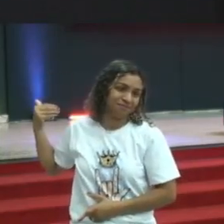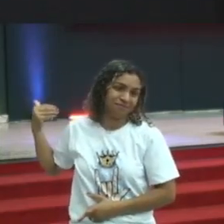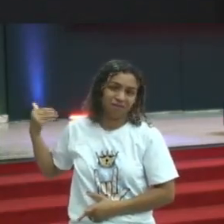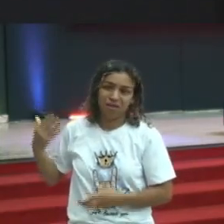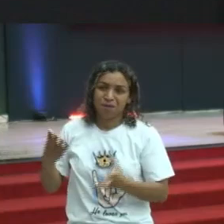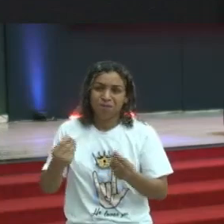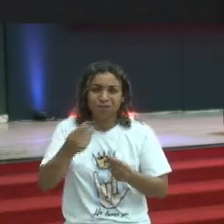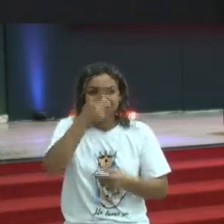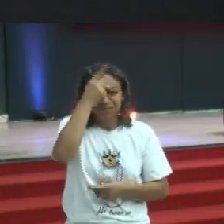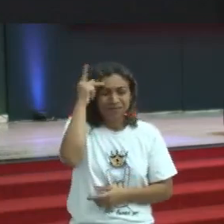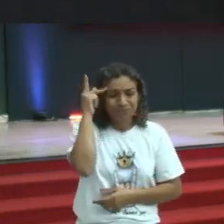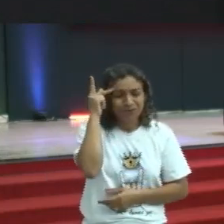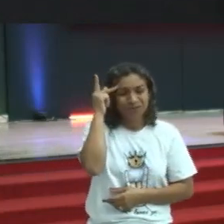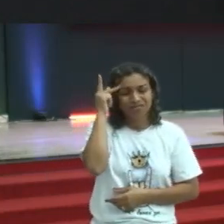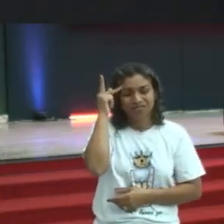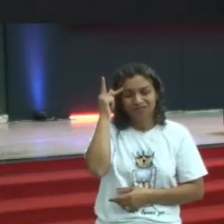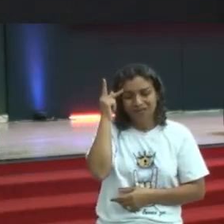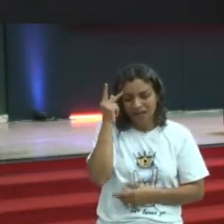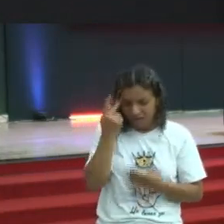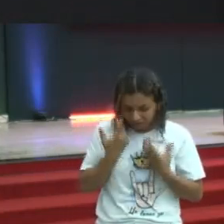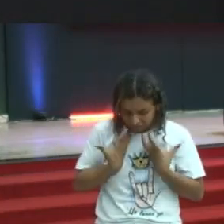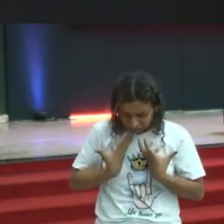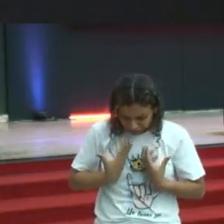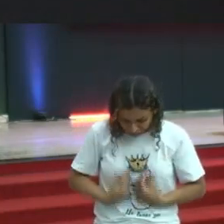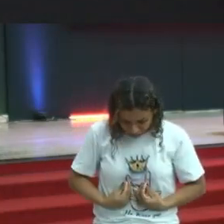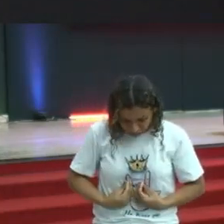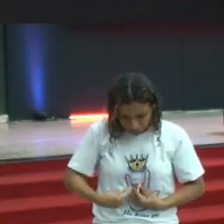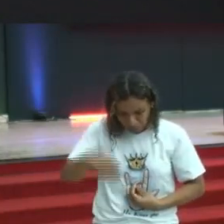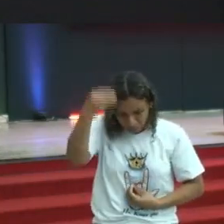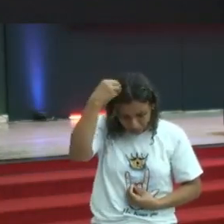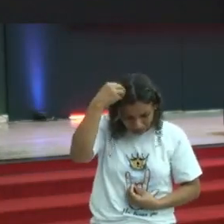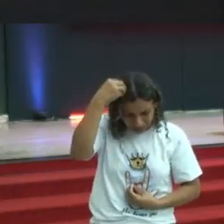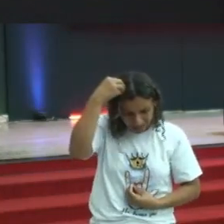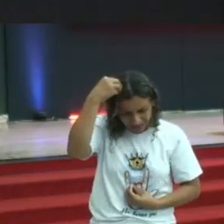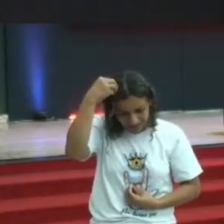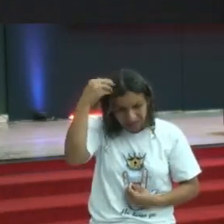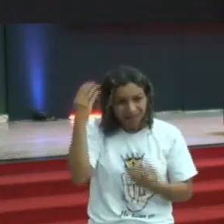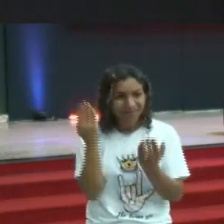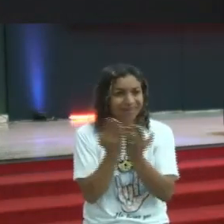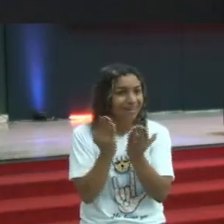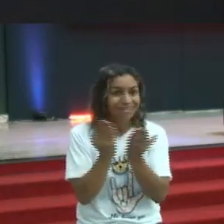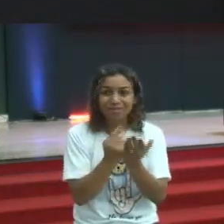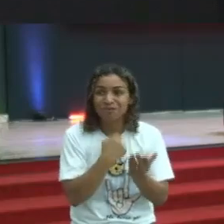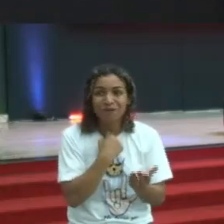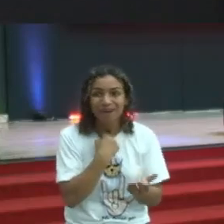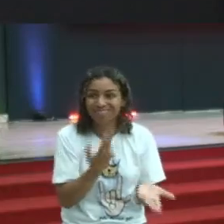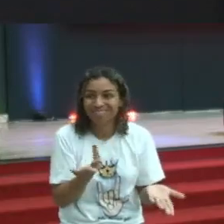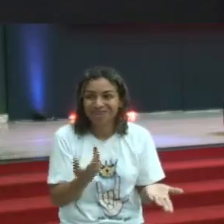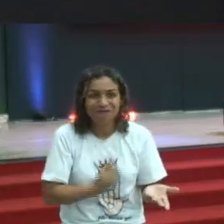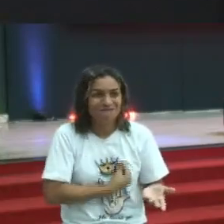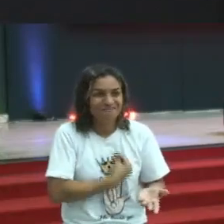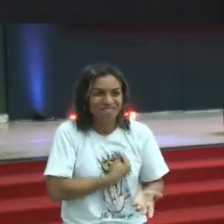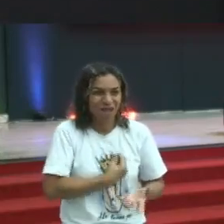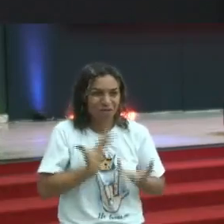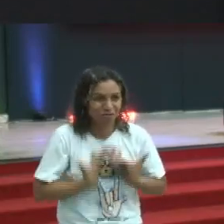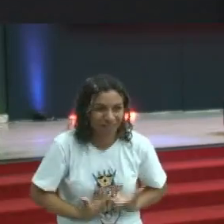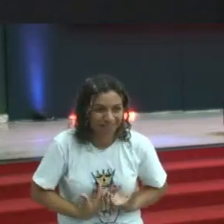Muitas pessoas vivem pesadas, culpadas. O cristão, irmãos, não pode ter uma vida